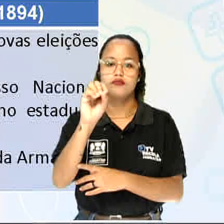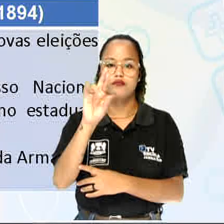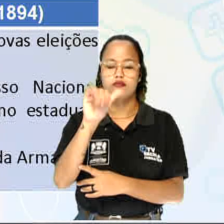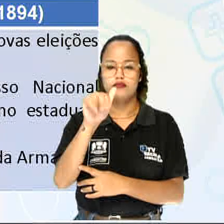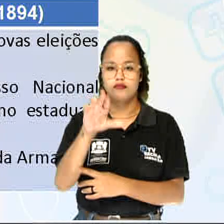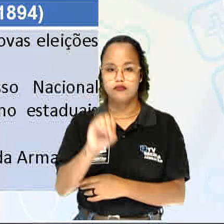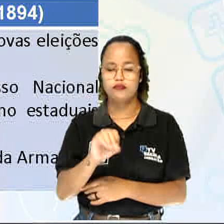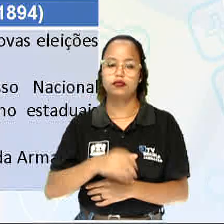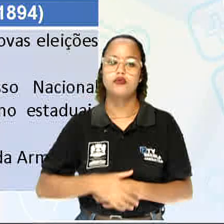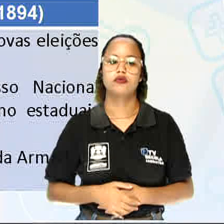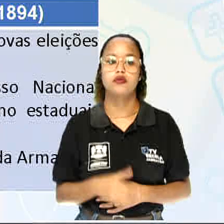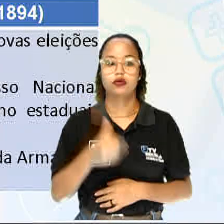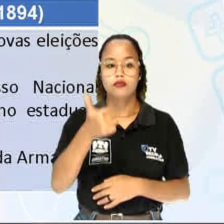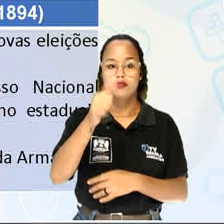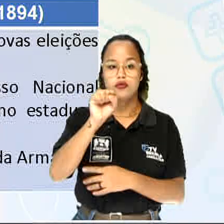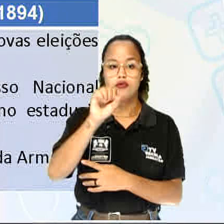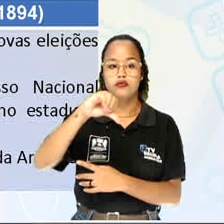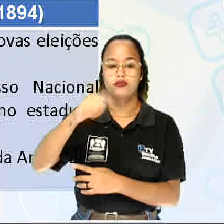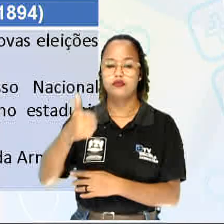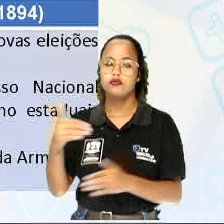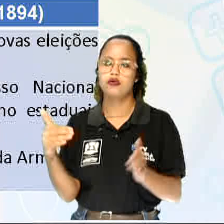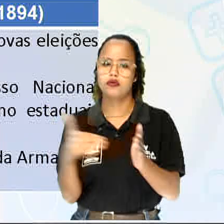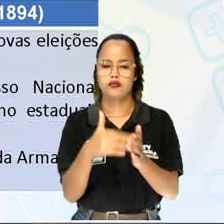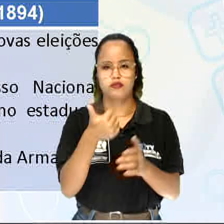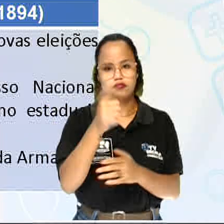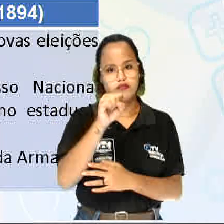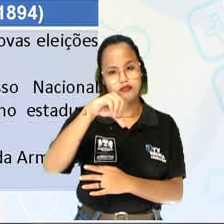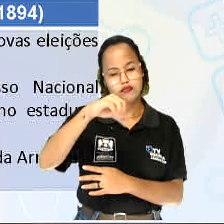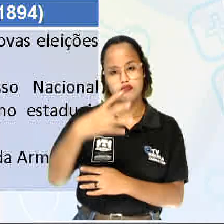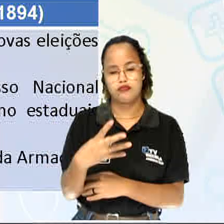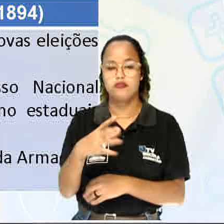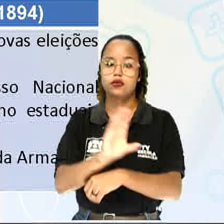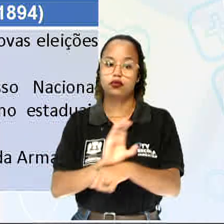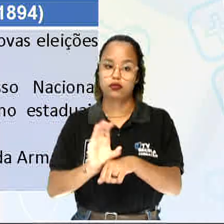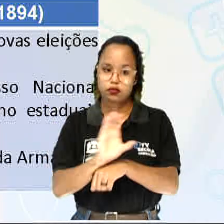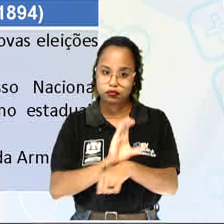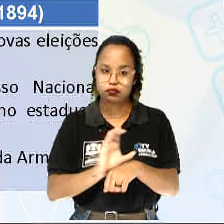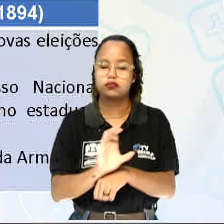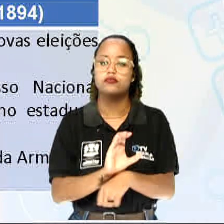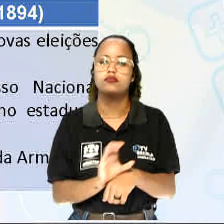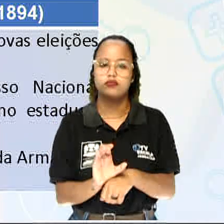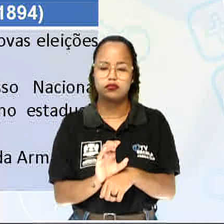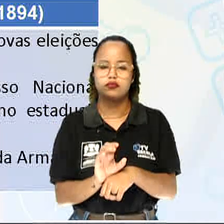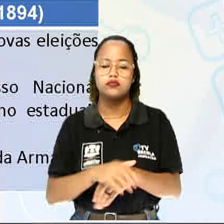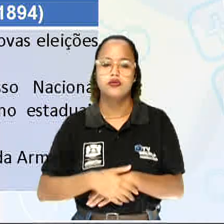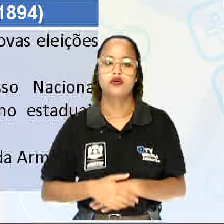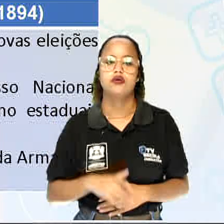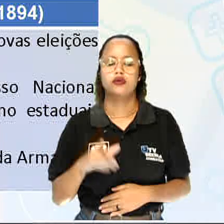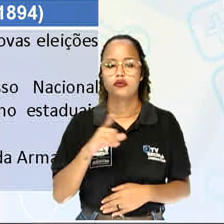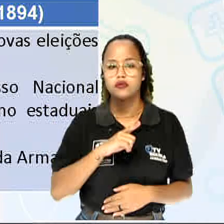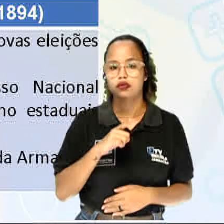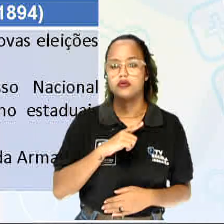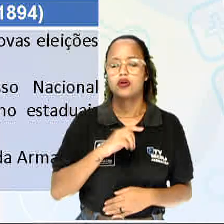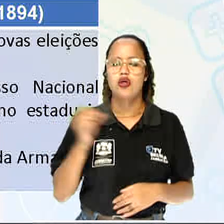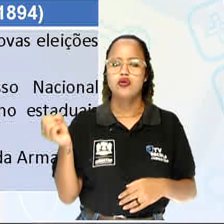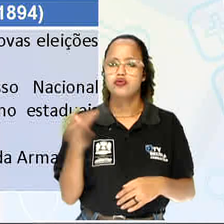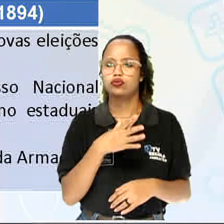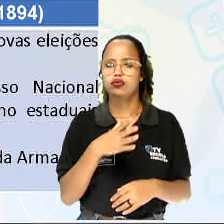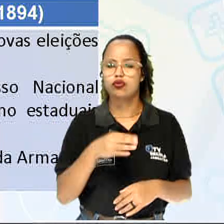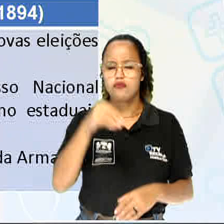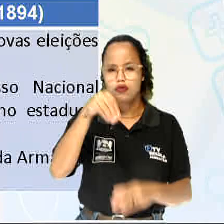de 1891 a 1894. A Constituição estabelecia que novas eleições deveriam